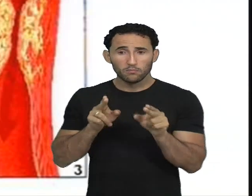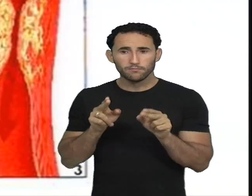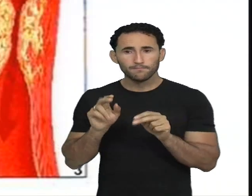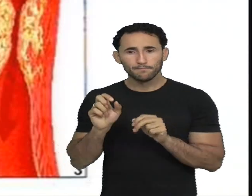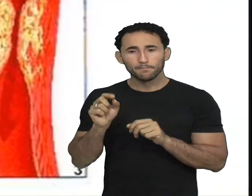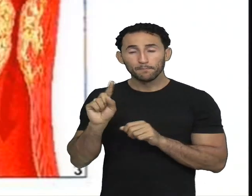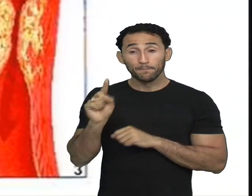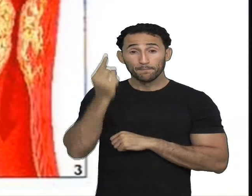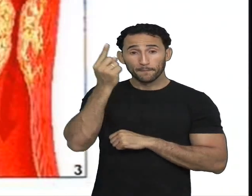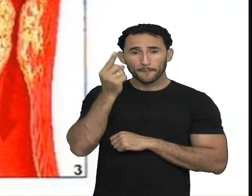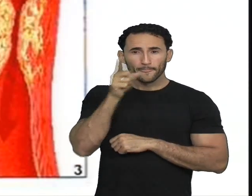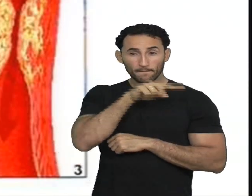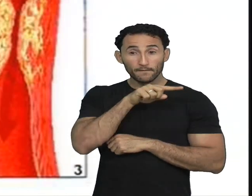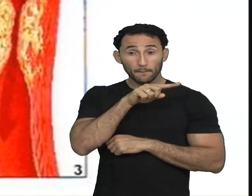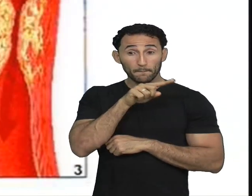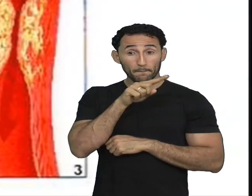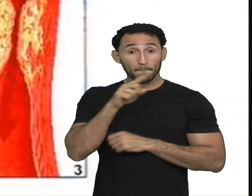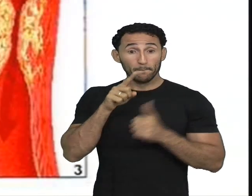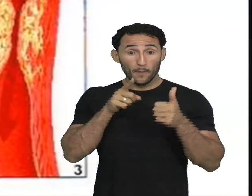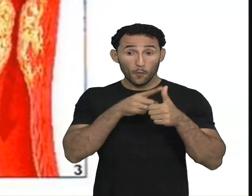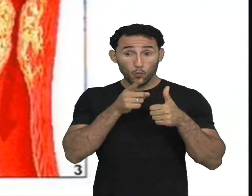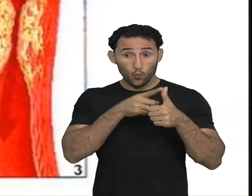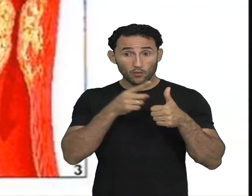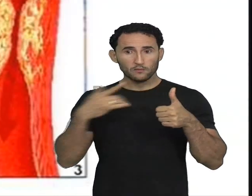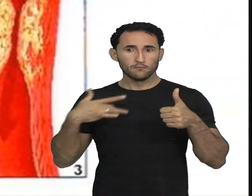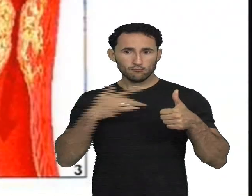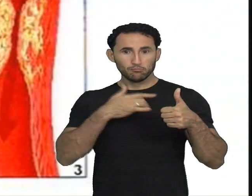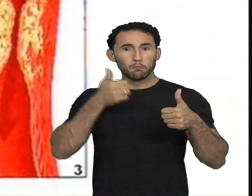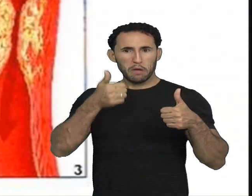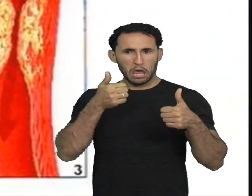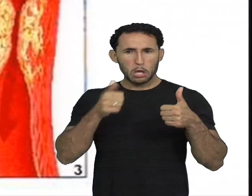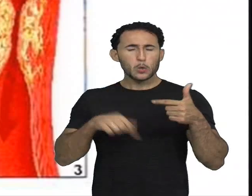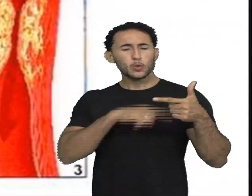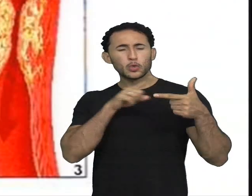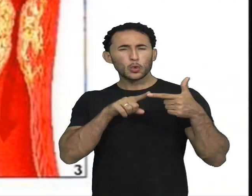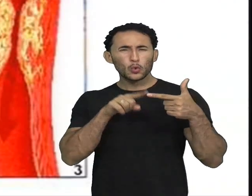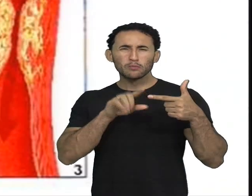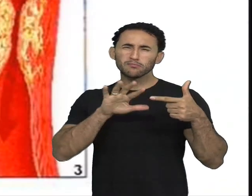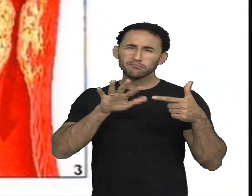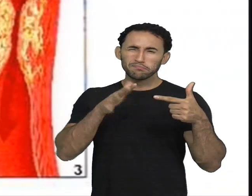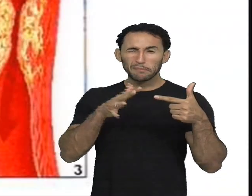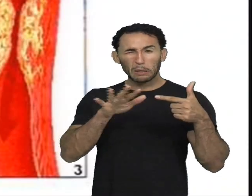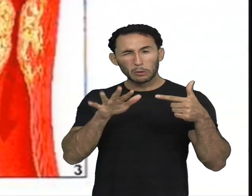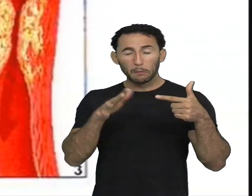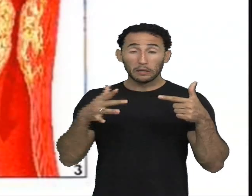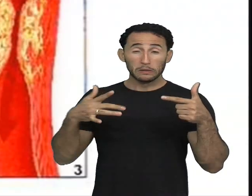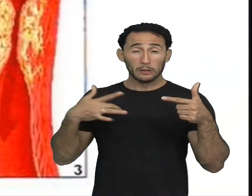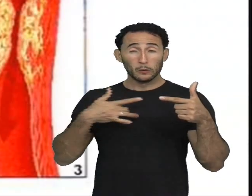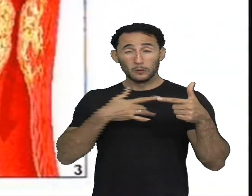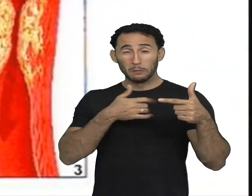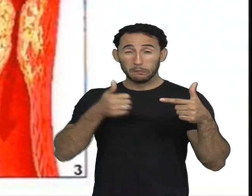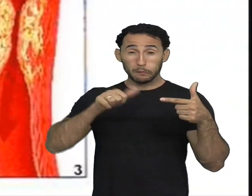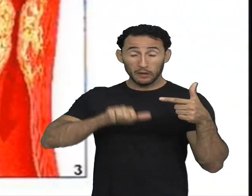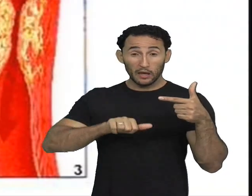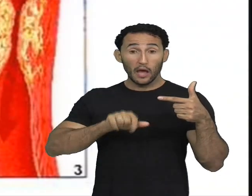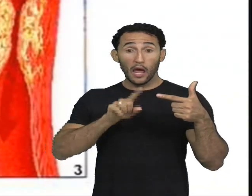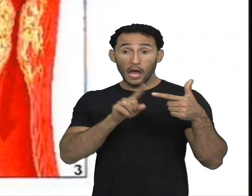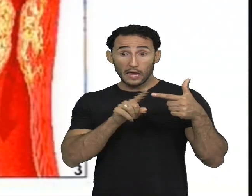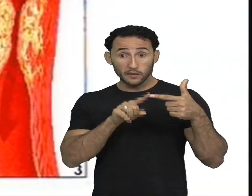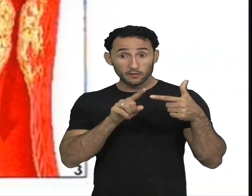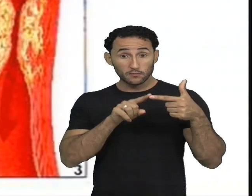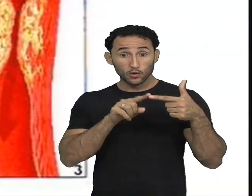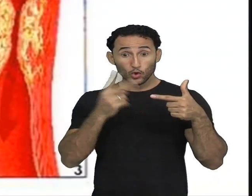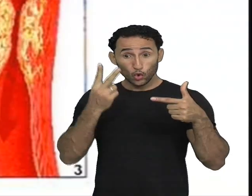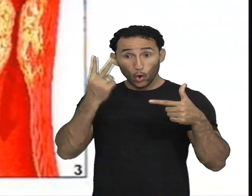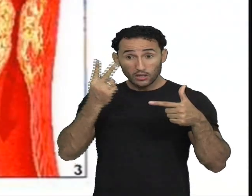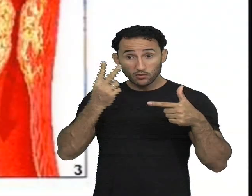imagem é uma artéria sadia, depois uma artéria que começa a evoluir. Só para entendimento, essa artéria do meio ainda, o paciente às vezes